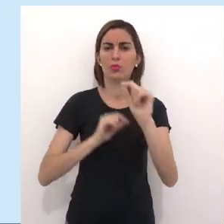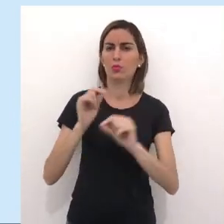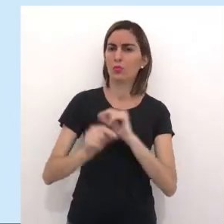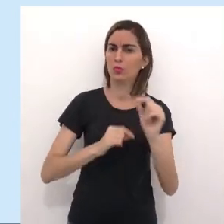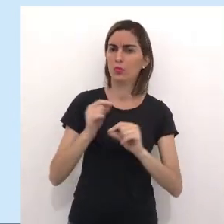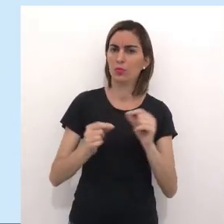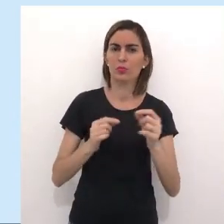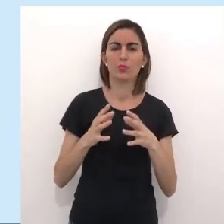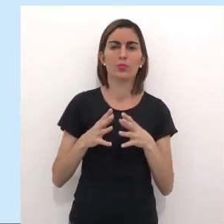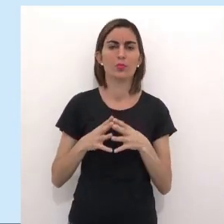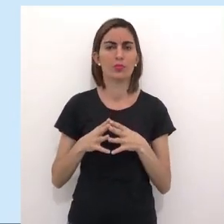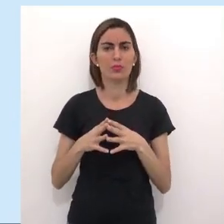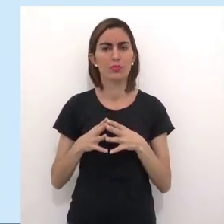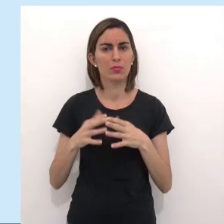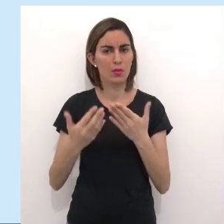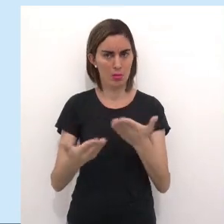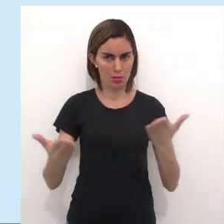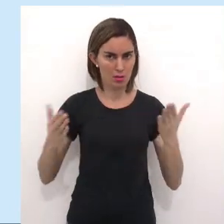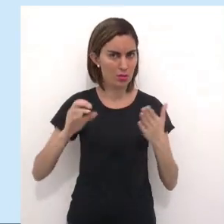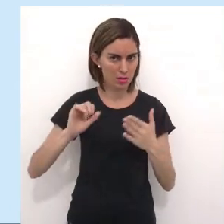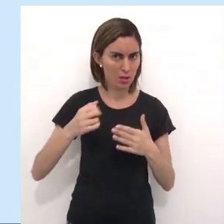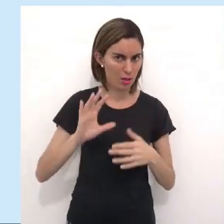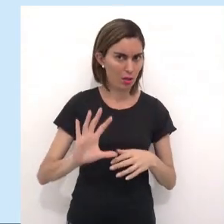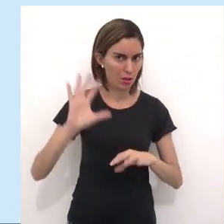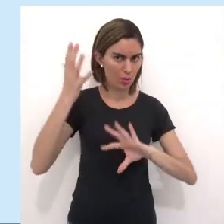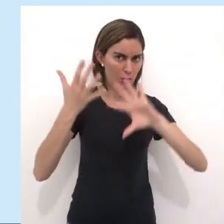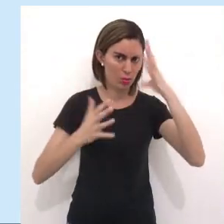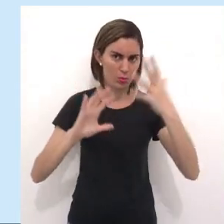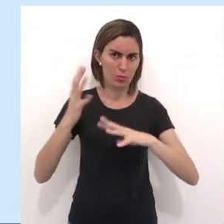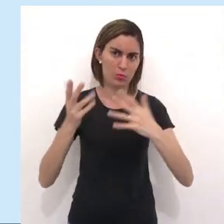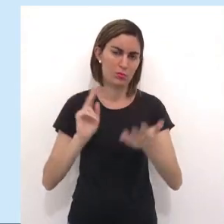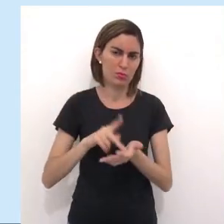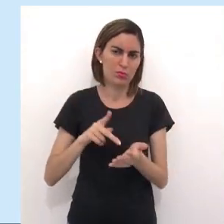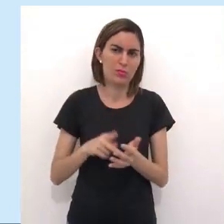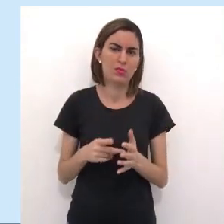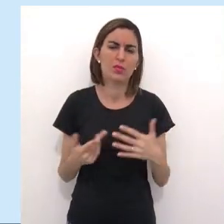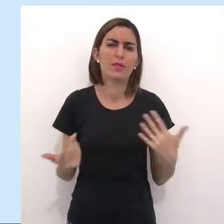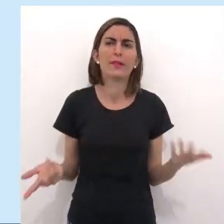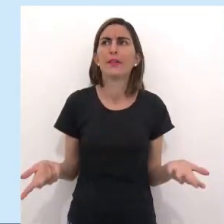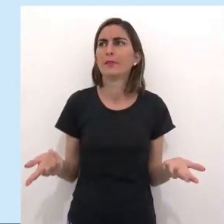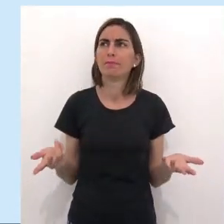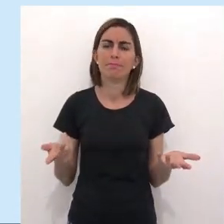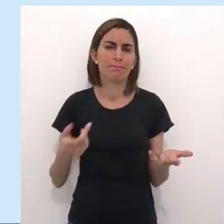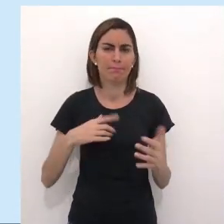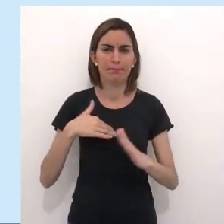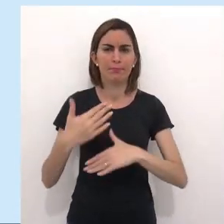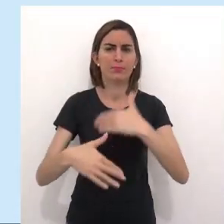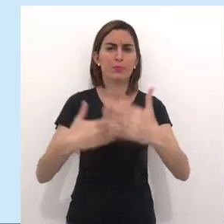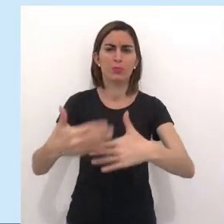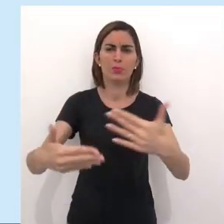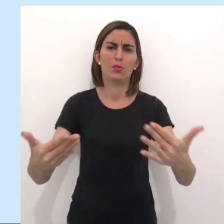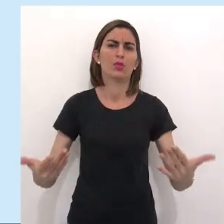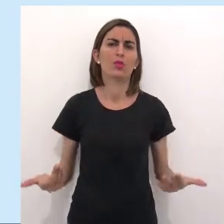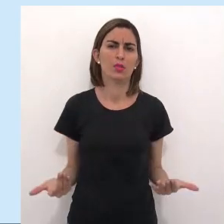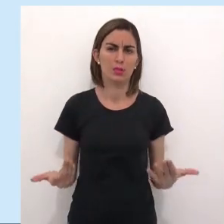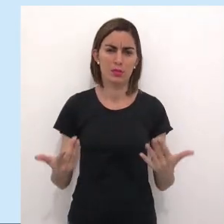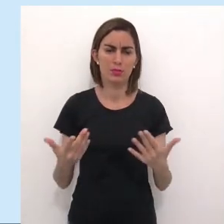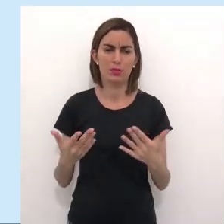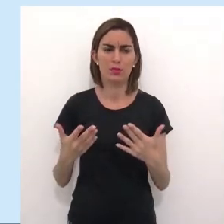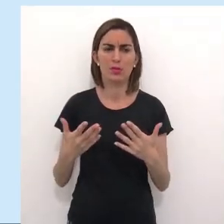os seus deuses. Aí será que vai haver, na realidade, um processo,